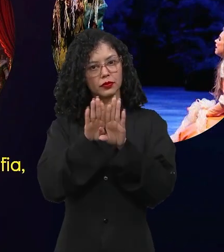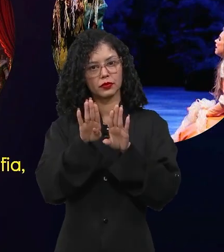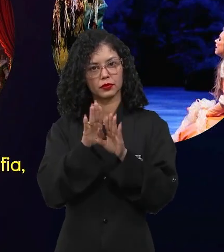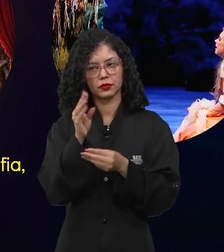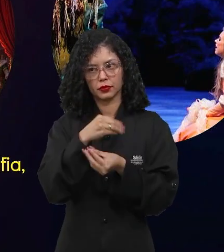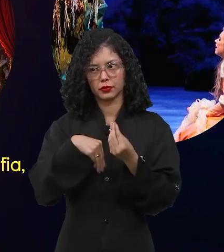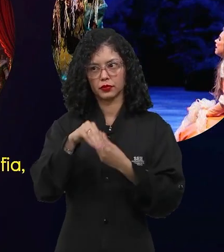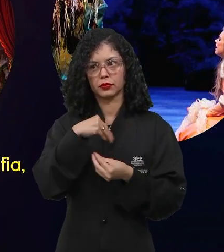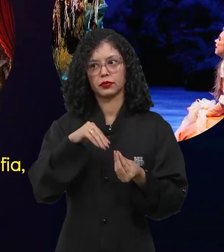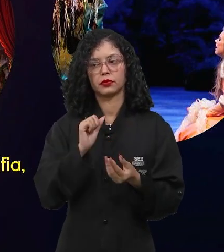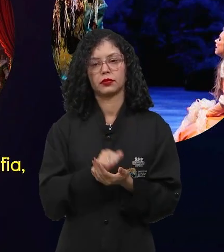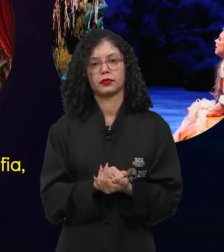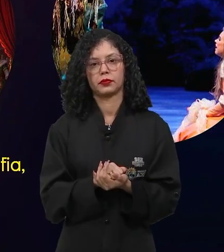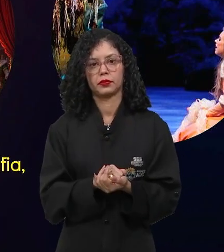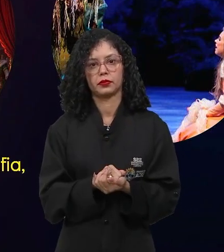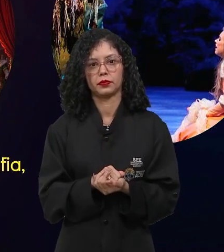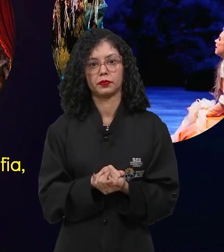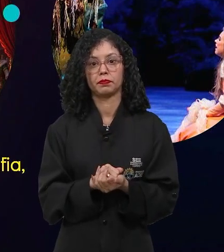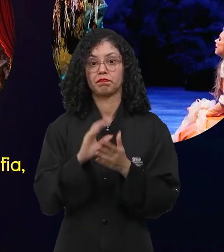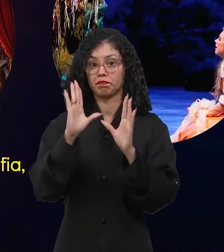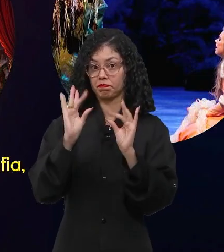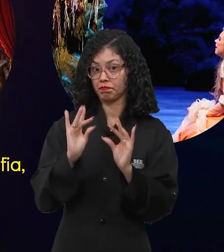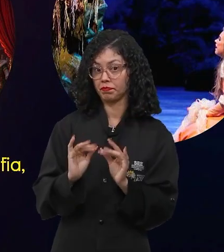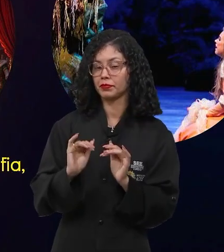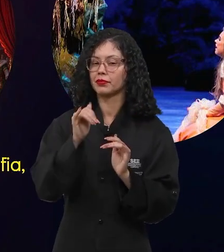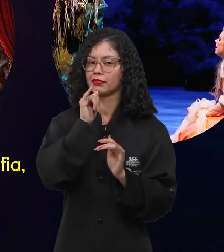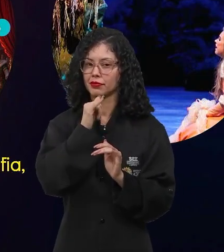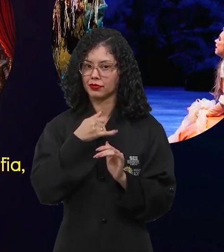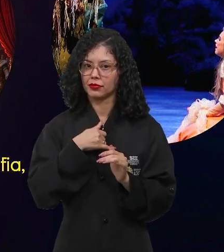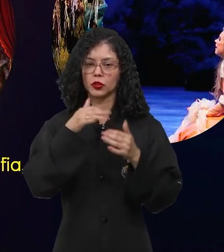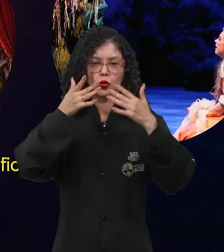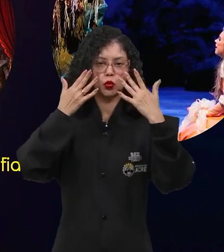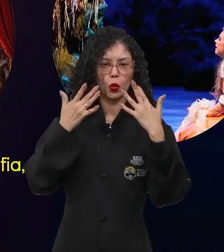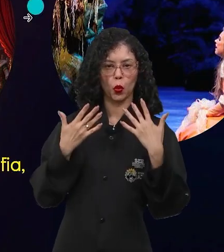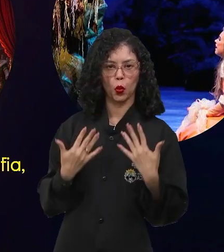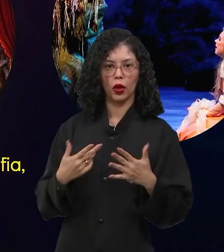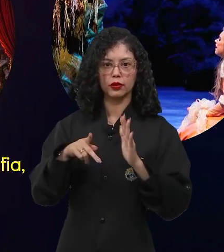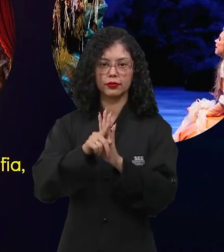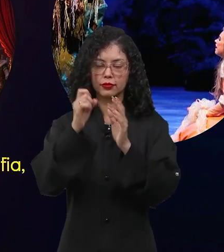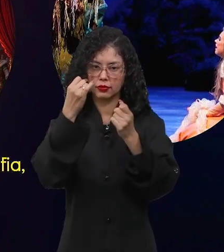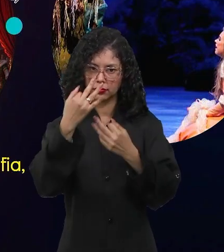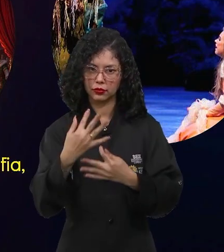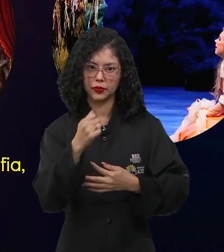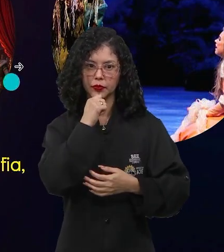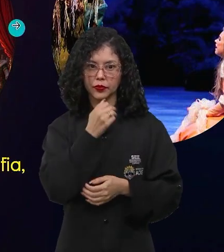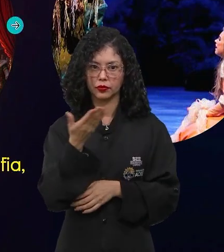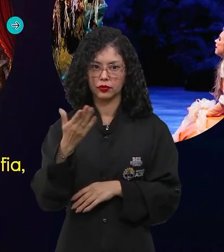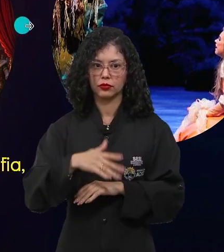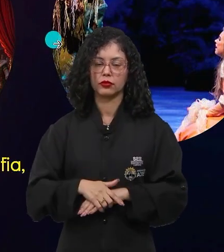que envolve esse drama, né, que estará sendo contado a partir desse